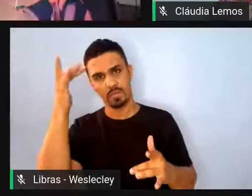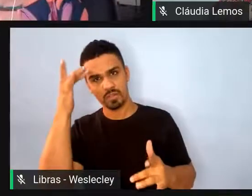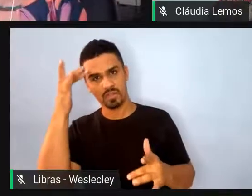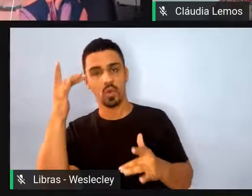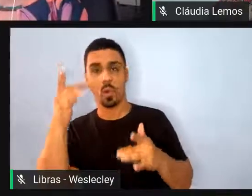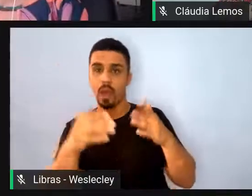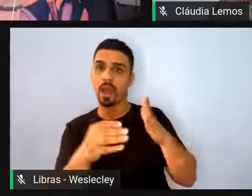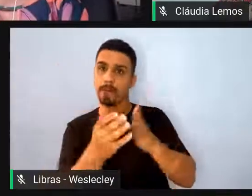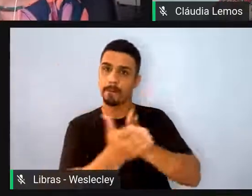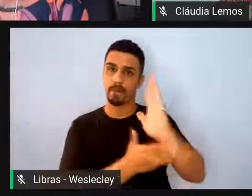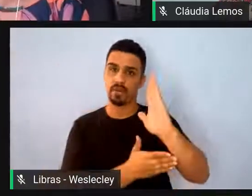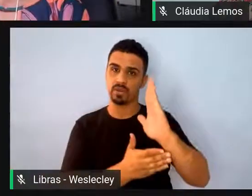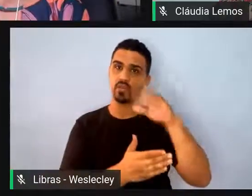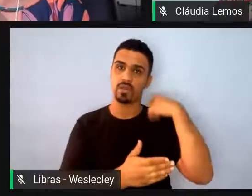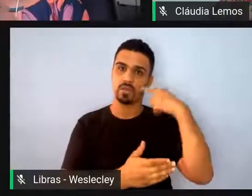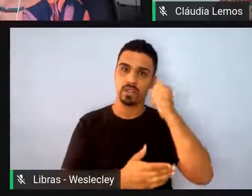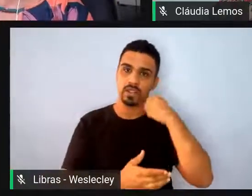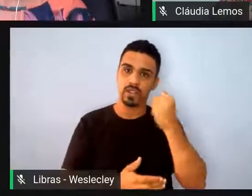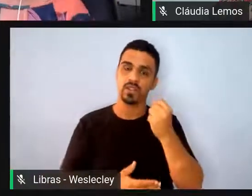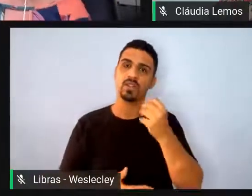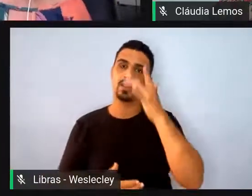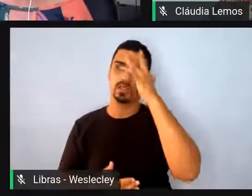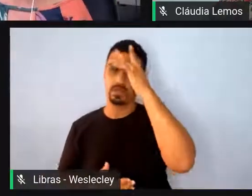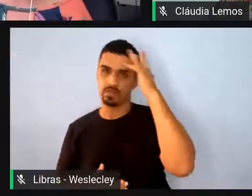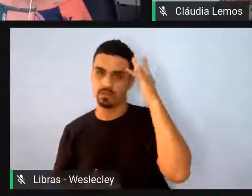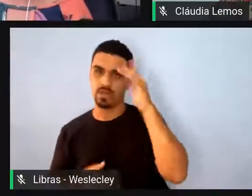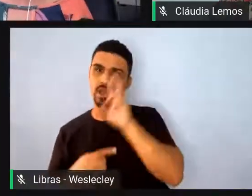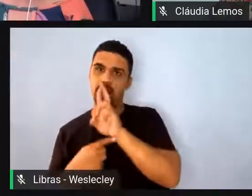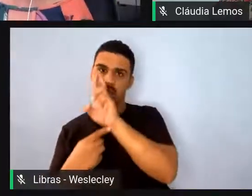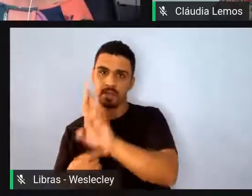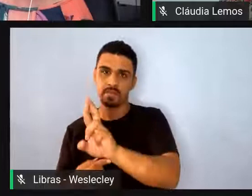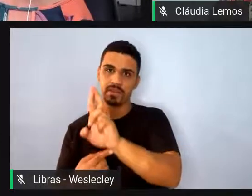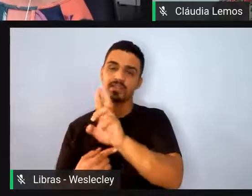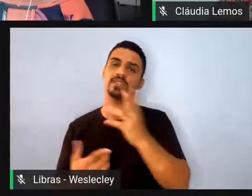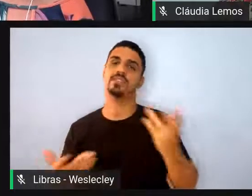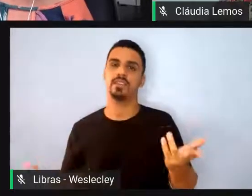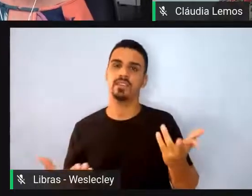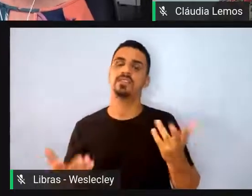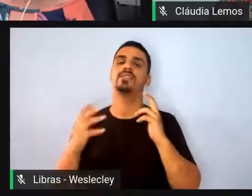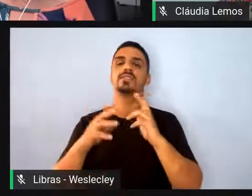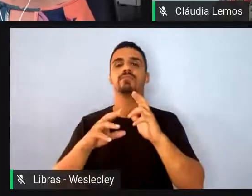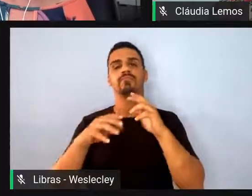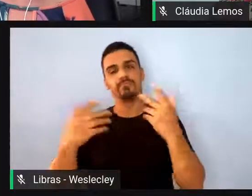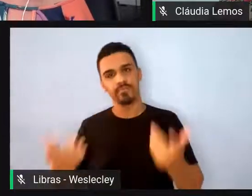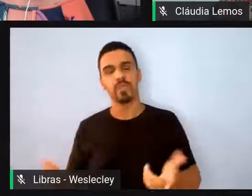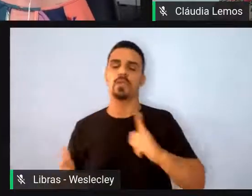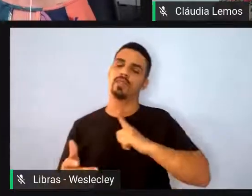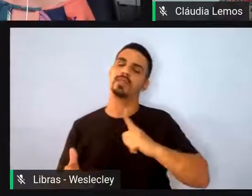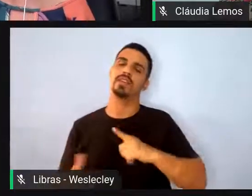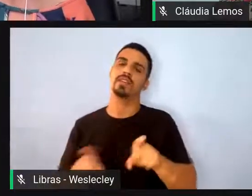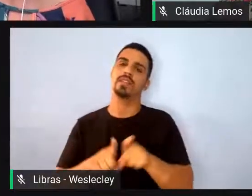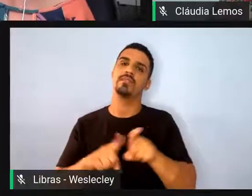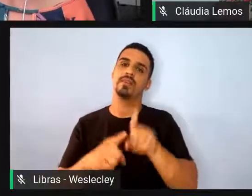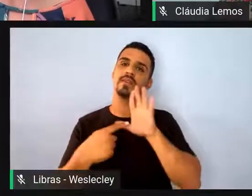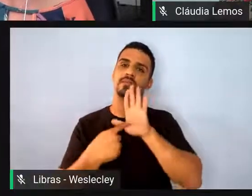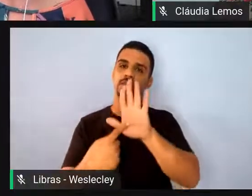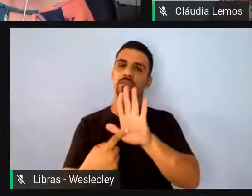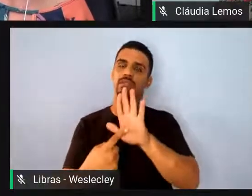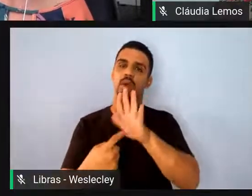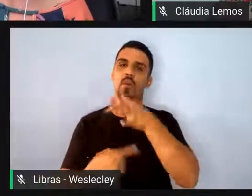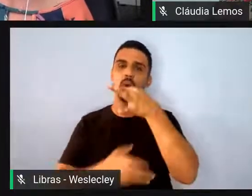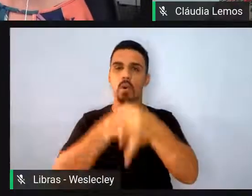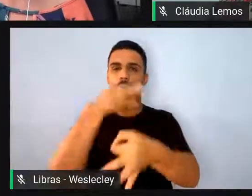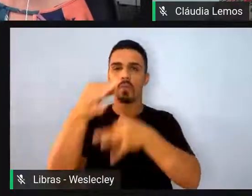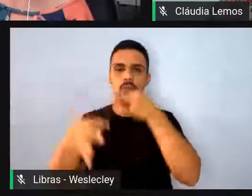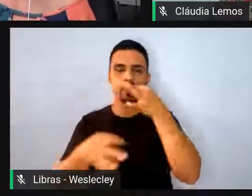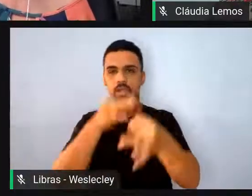e os representantes, que são os deputados e senadores. Serve também para criar uma opinião pública mais